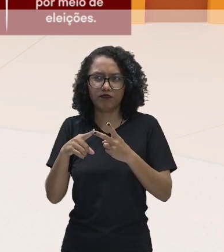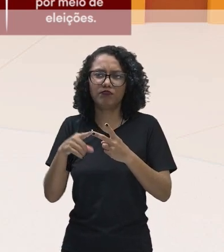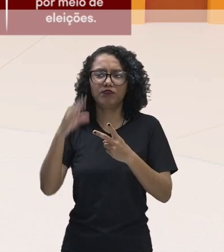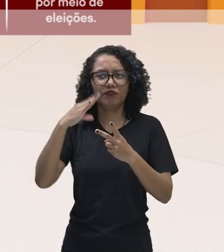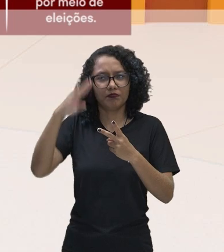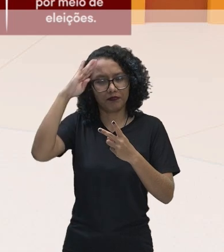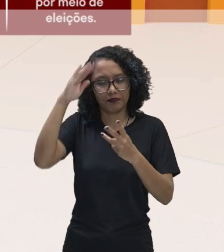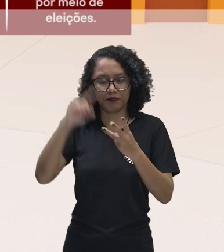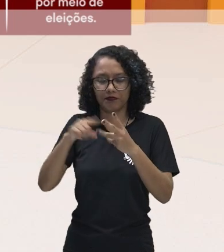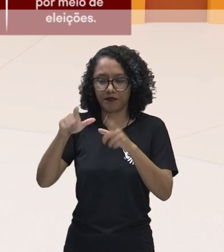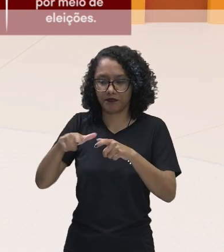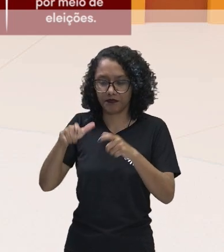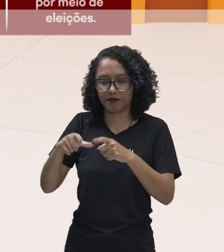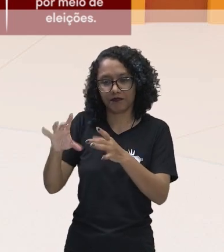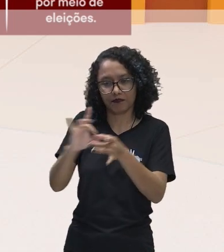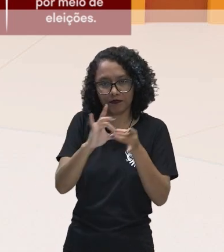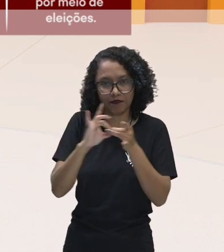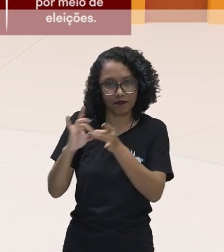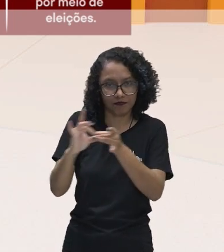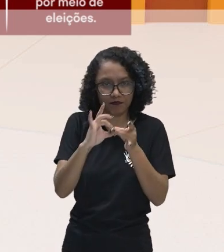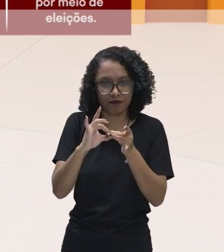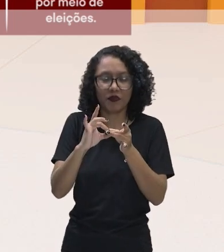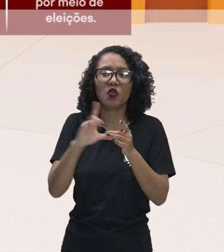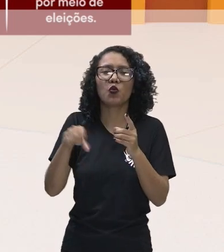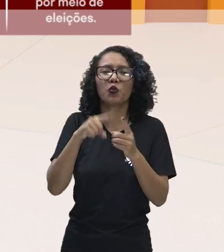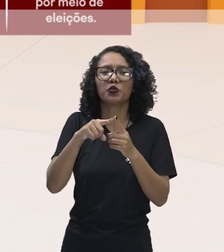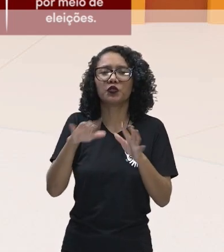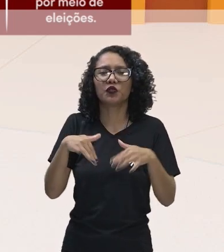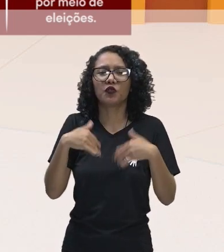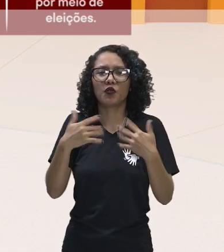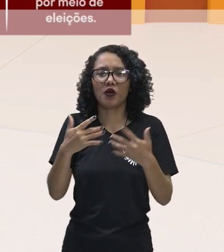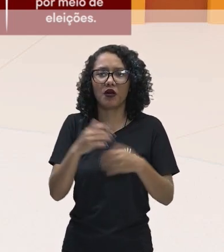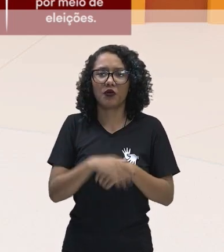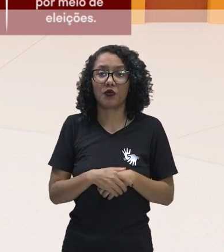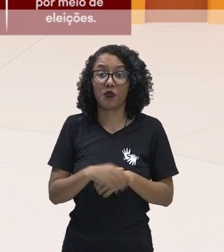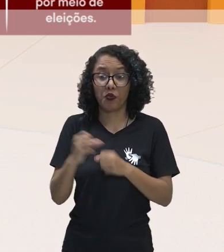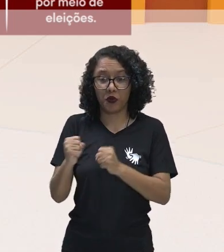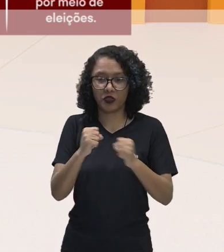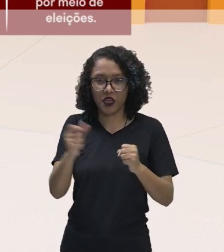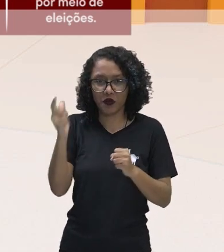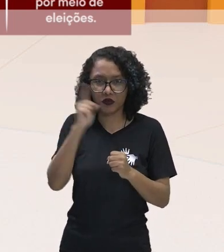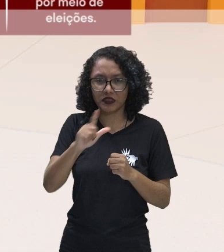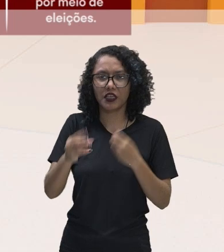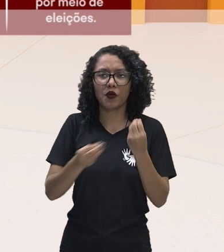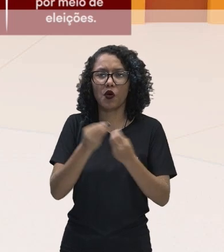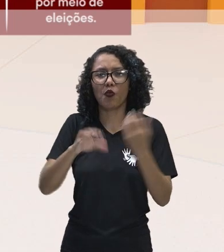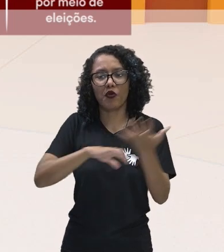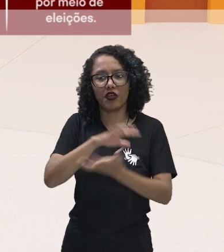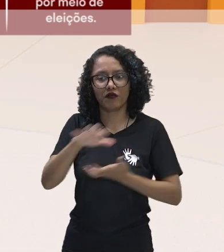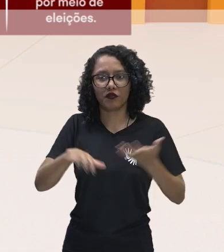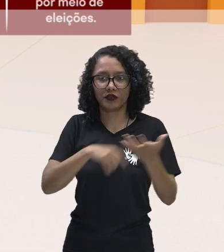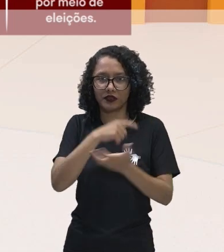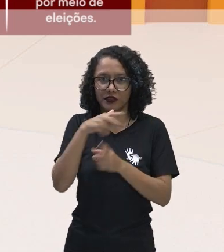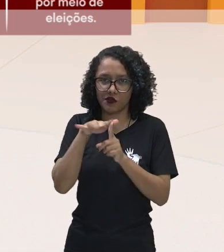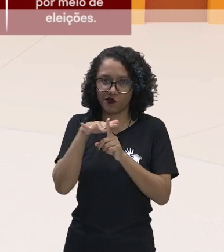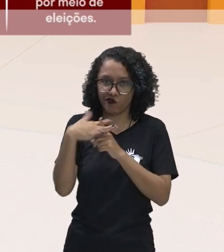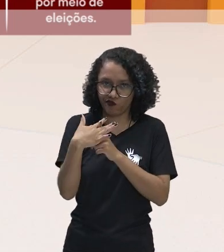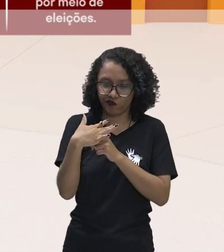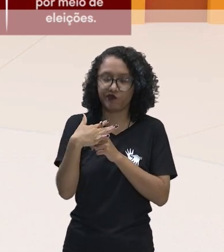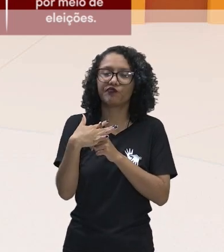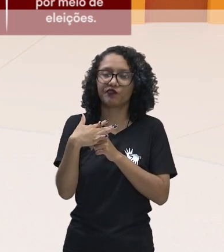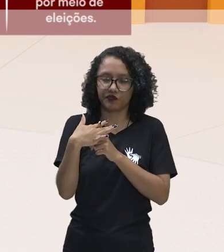E o objetivo de Lenin é conquistar o poder por meio da Revolução Socialista. Então, Lenin tinha